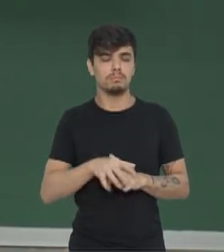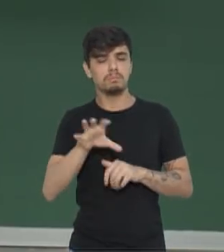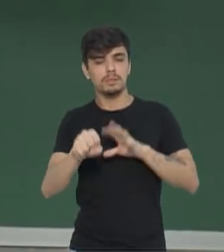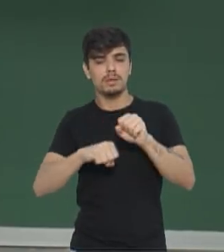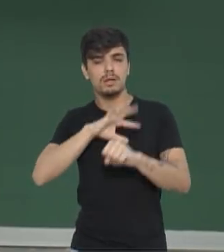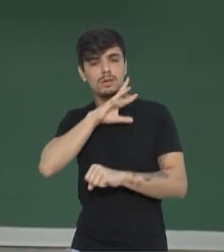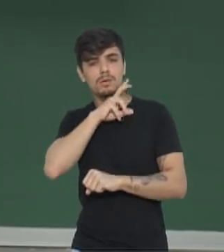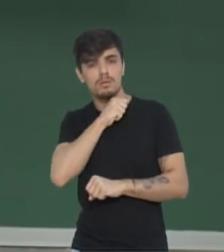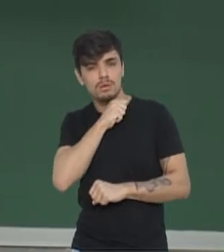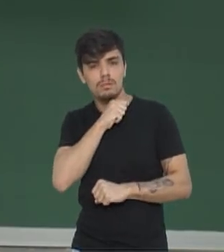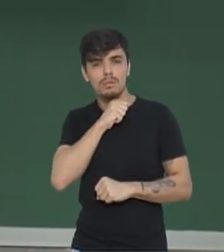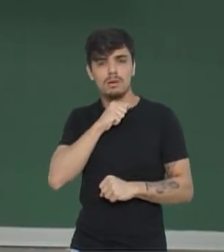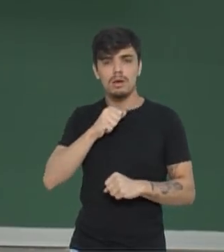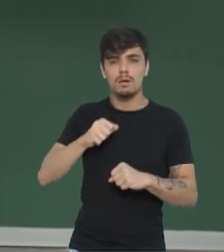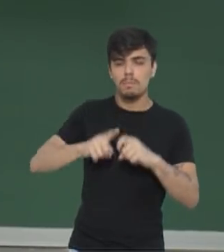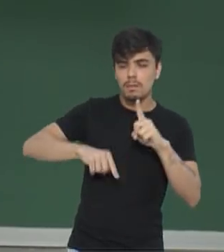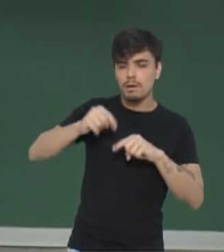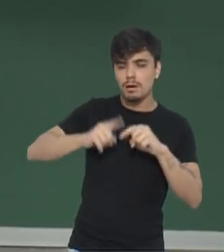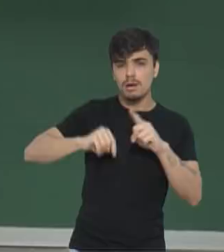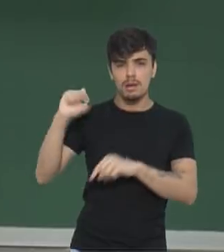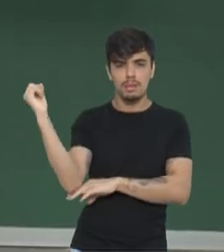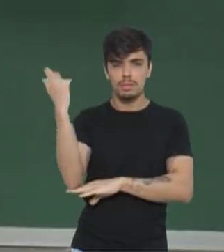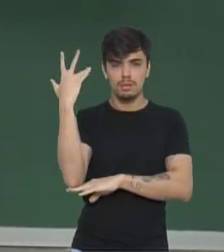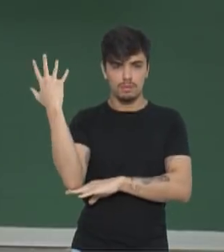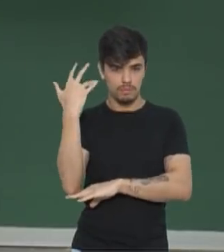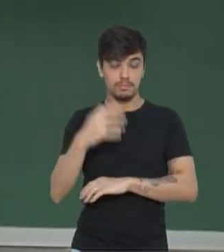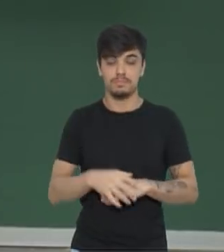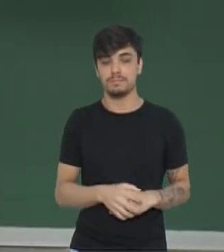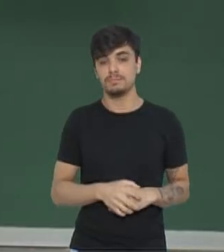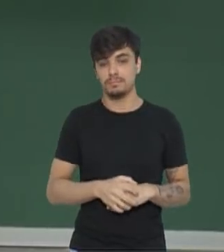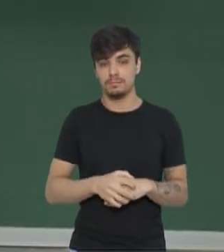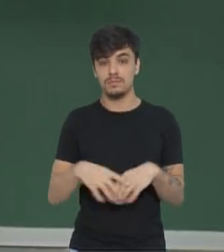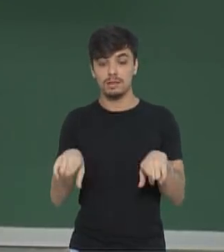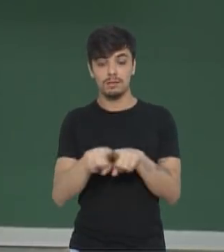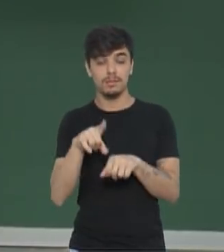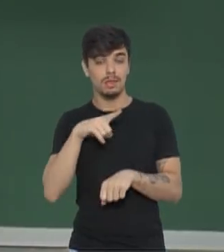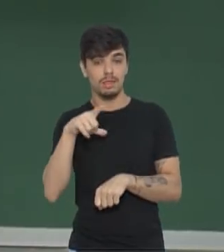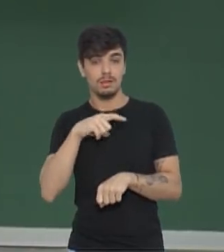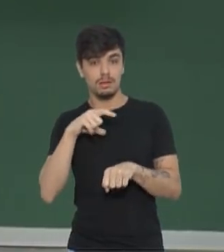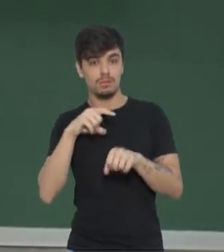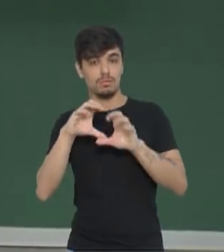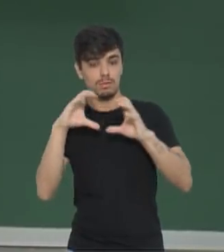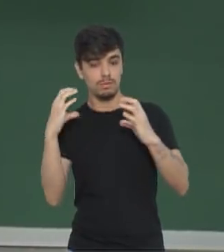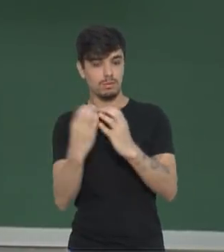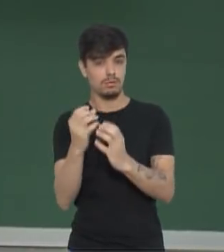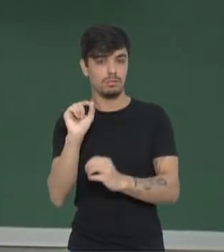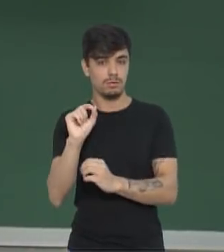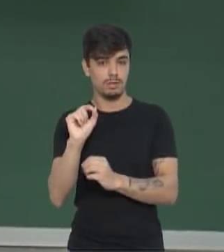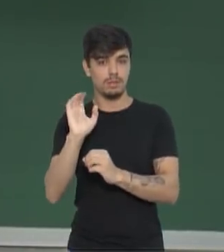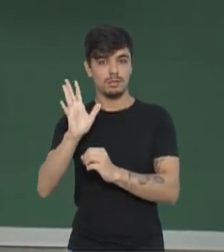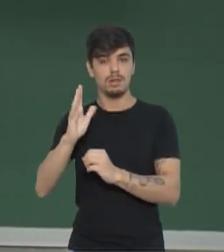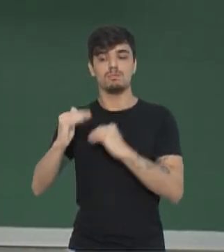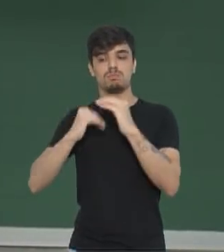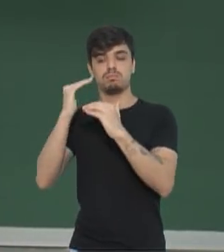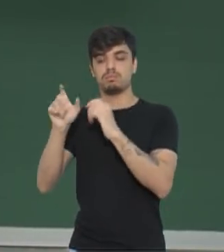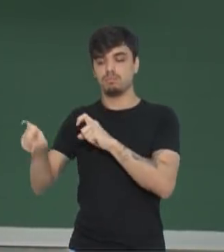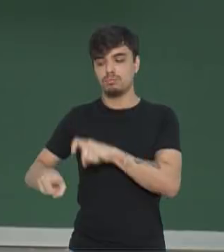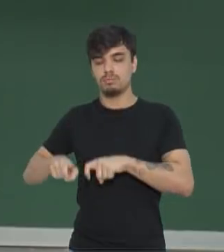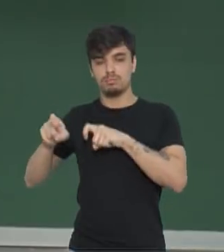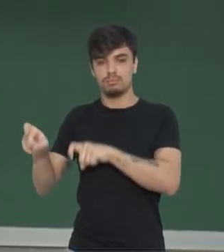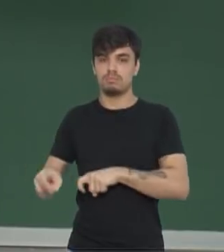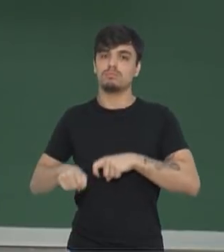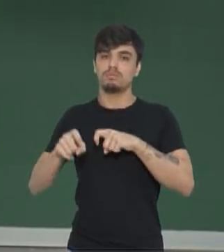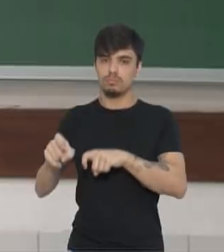animais, produtos silvestres da natureza. E você vai ter também aquelas comunidades que já desenvolveram a agricultura e que, consequentemente,